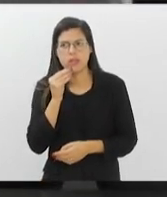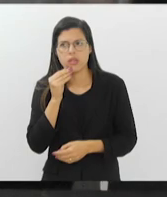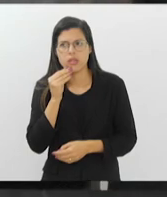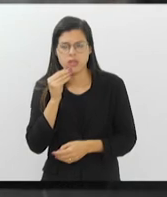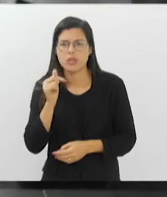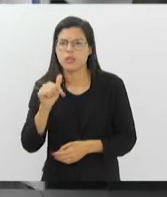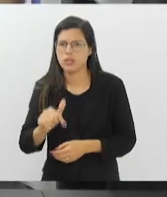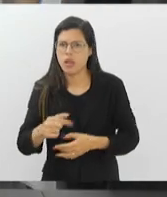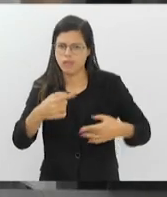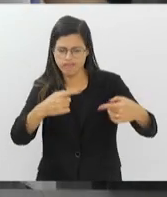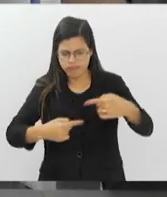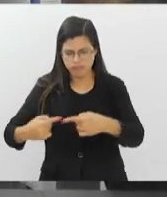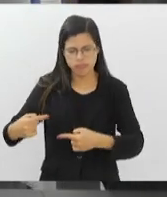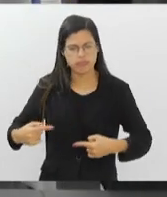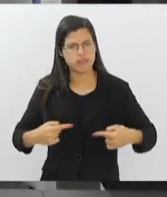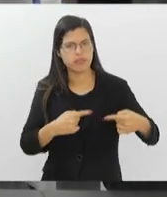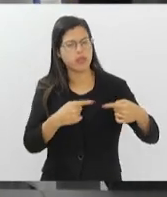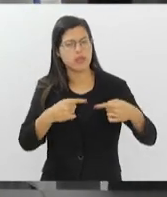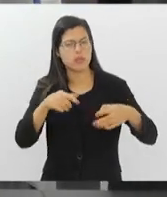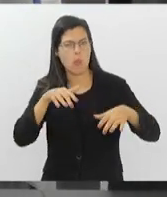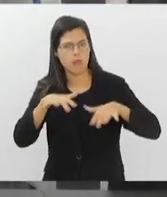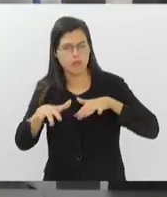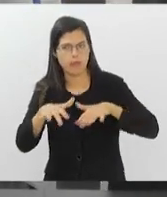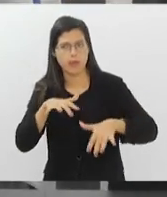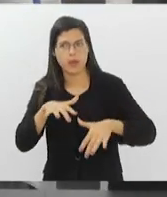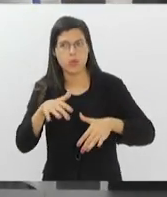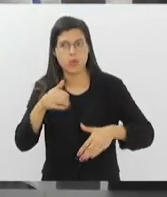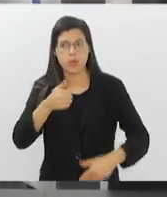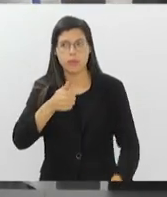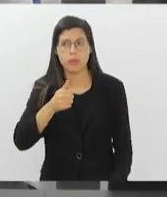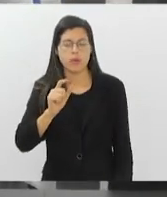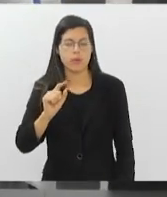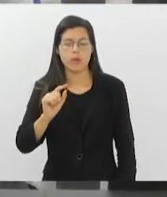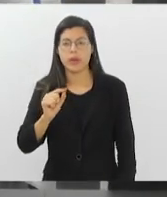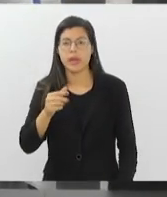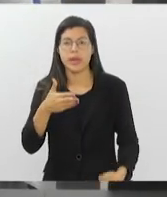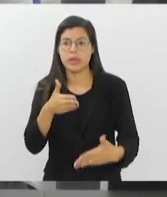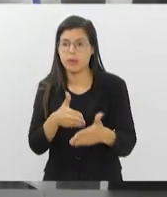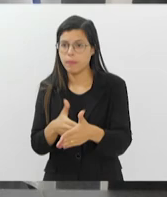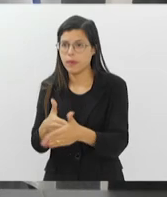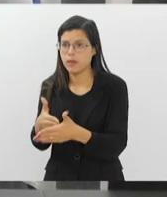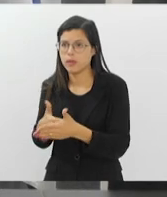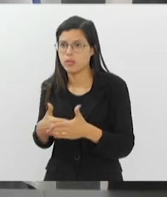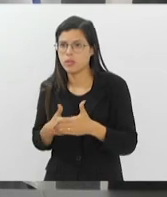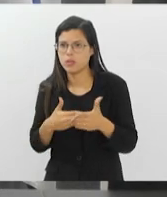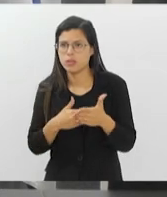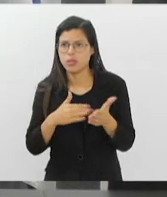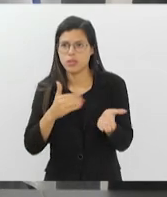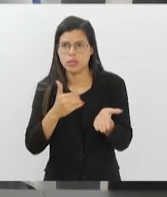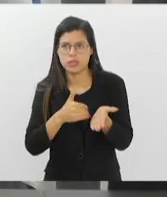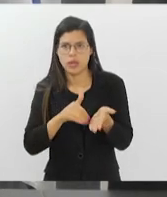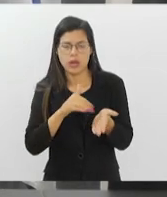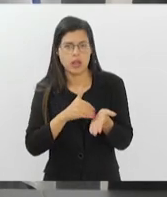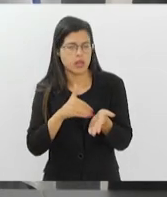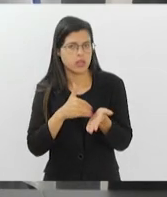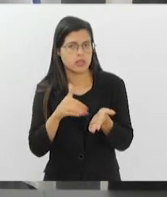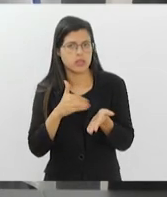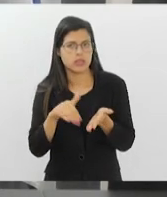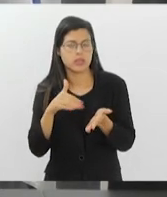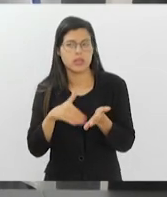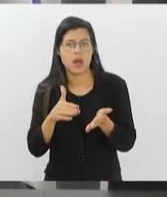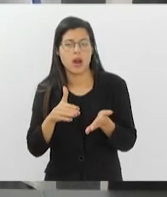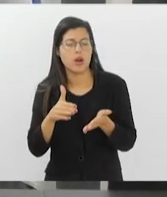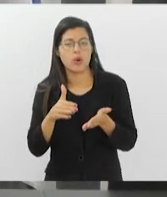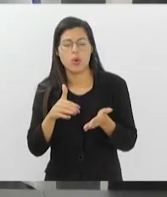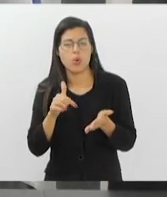comprar essa briga e capitanear perfeito, esse movimento. Perfeito. Em primeiro lugar, impedindo que qualquer secretário, qual seja,